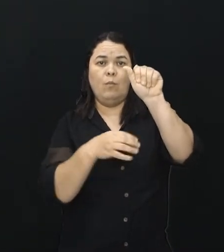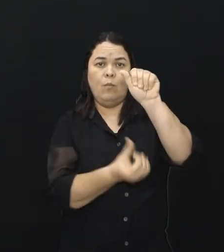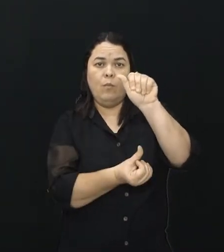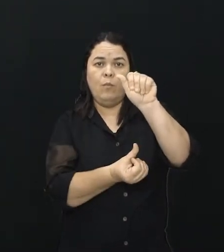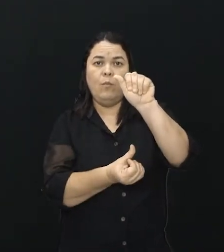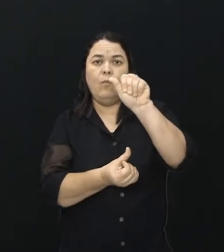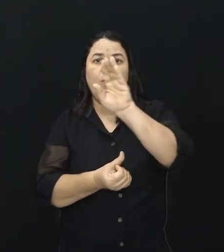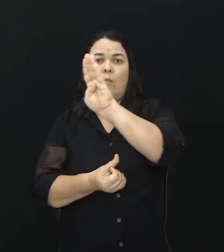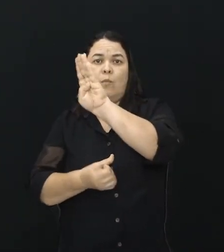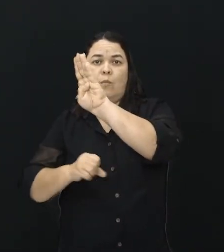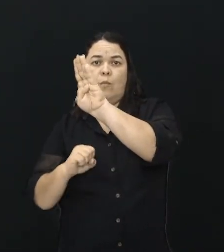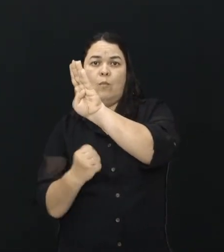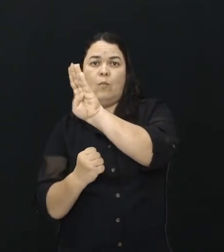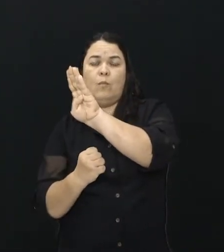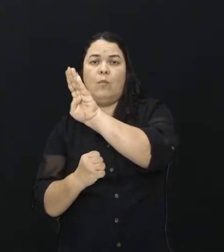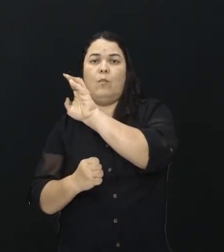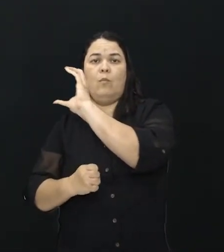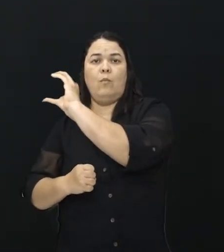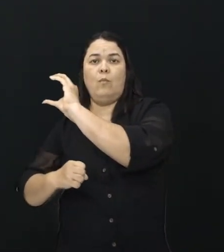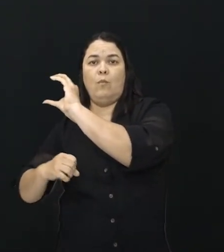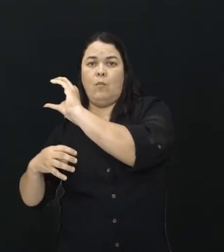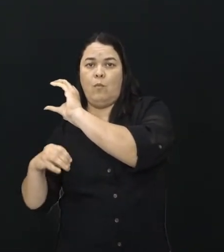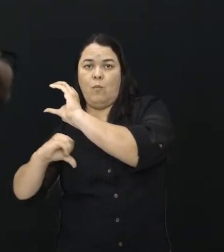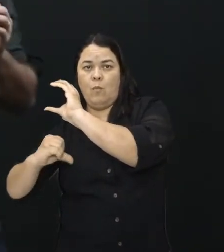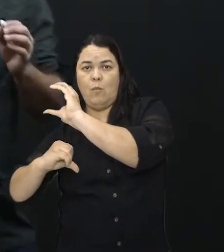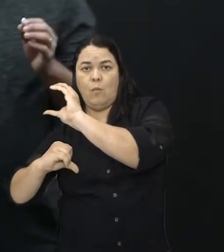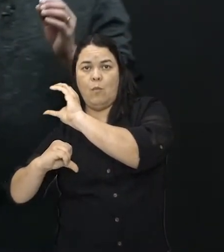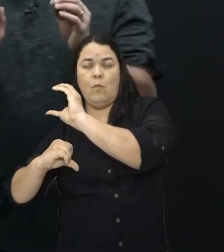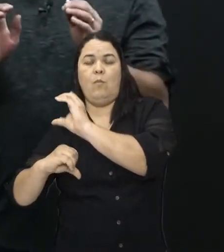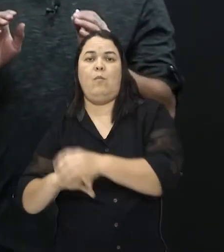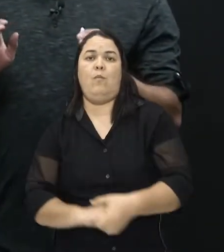a B sobre 8, igual a C sobre 9.